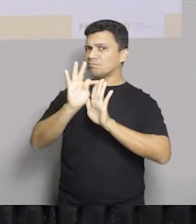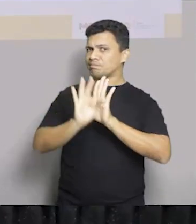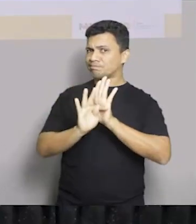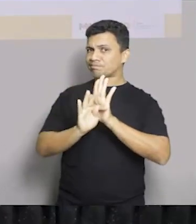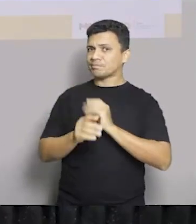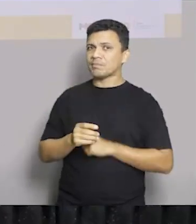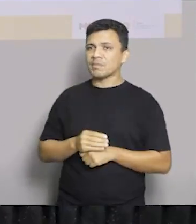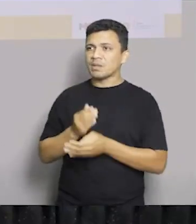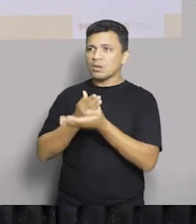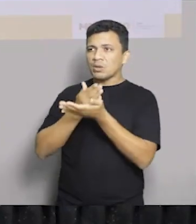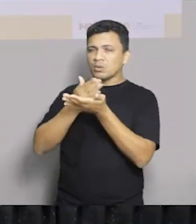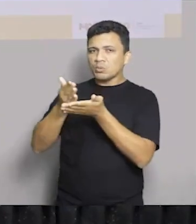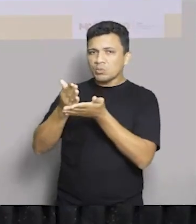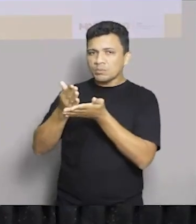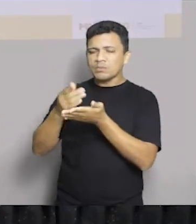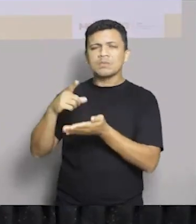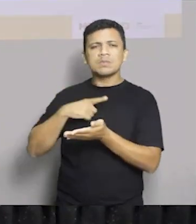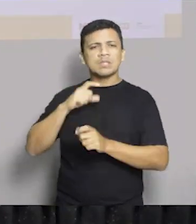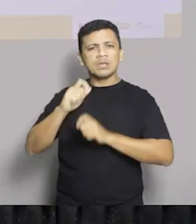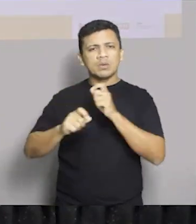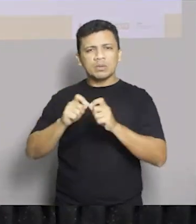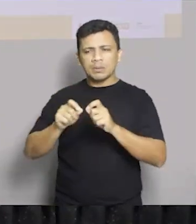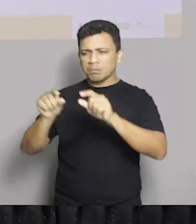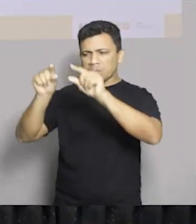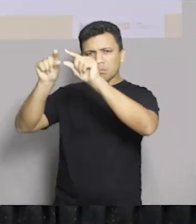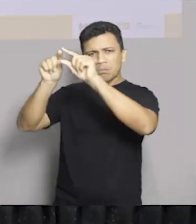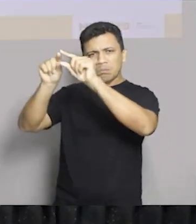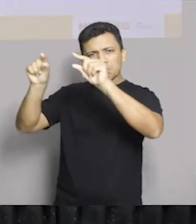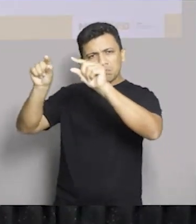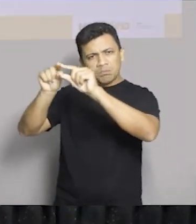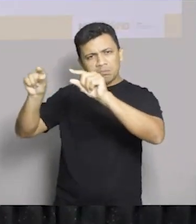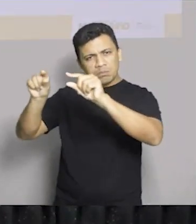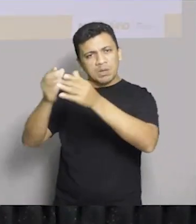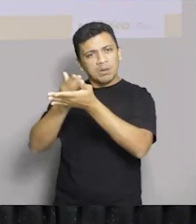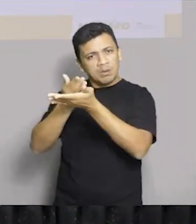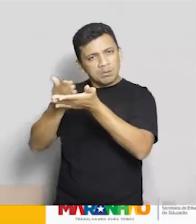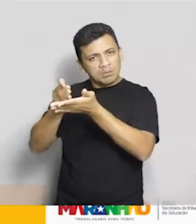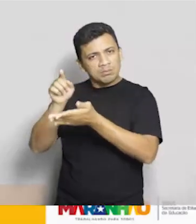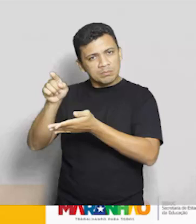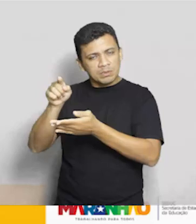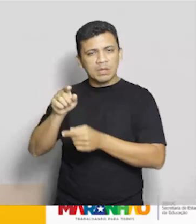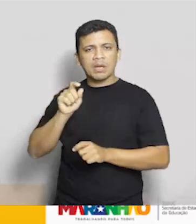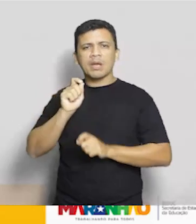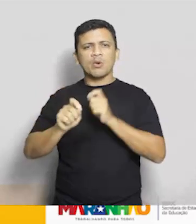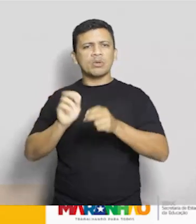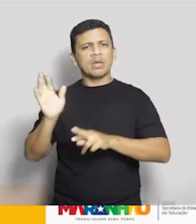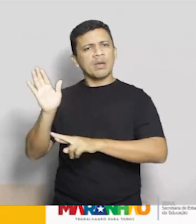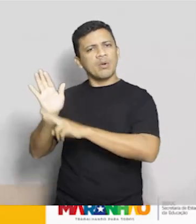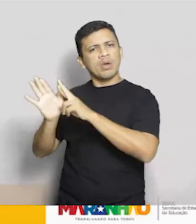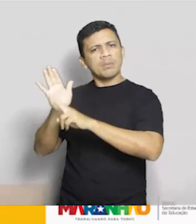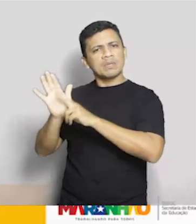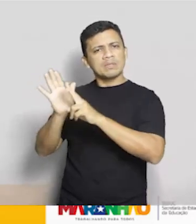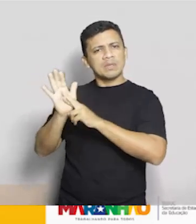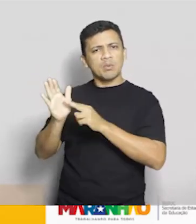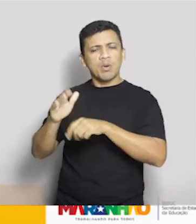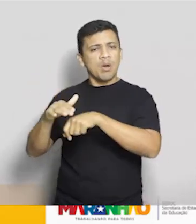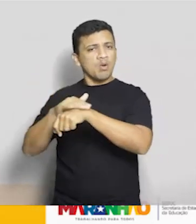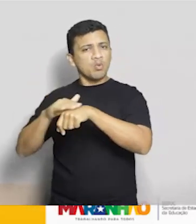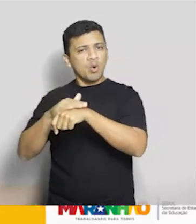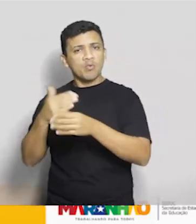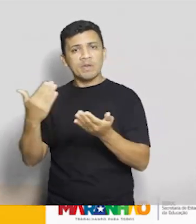ele me dá a introdução do fragmento que é justamente a representação de uma conversa entre